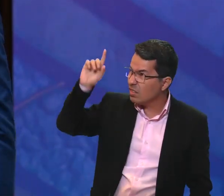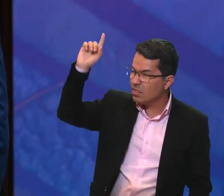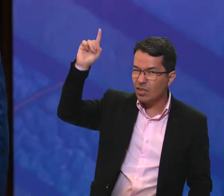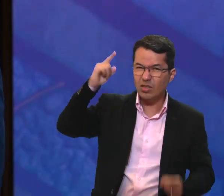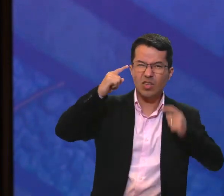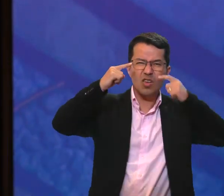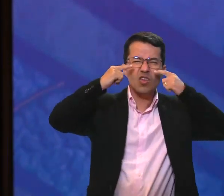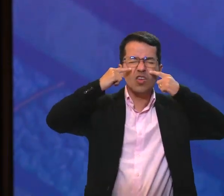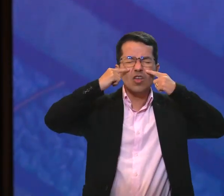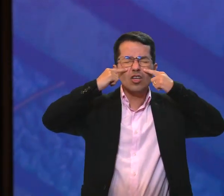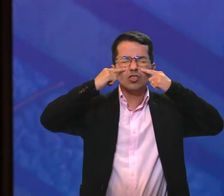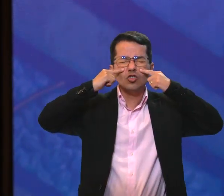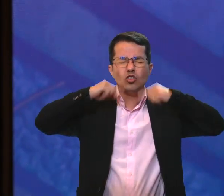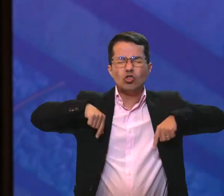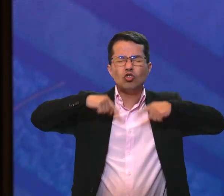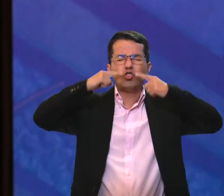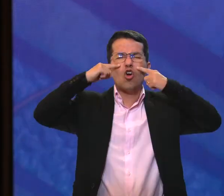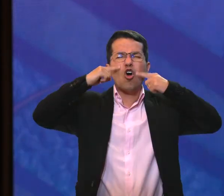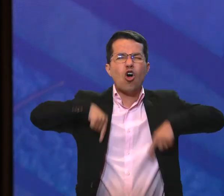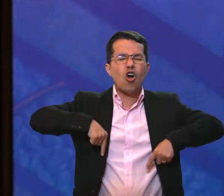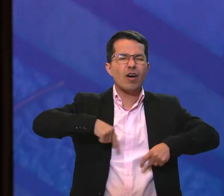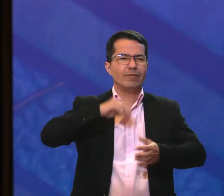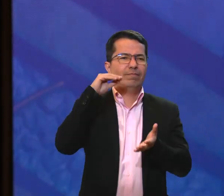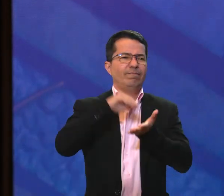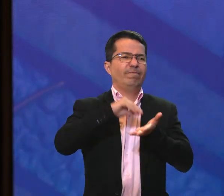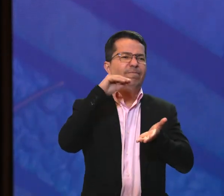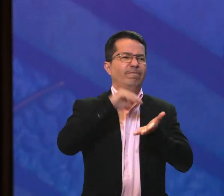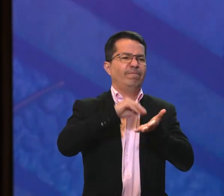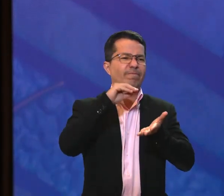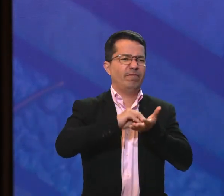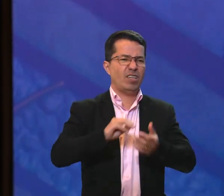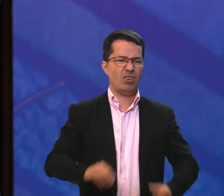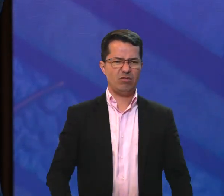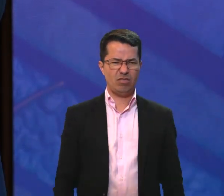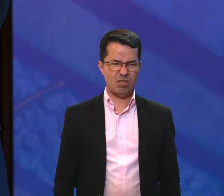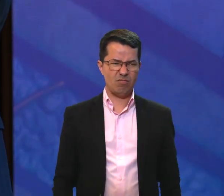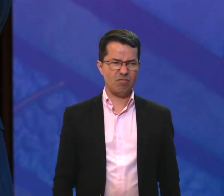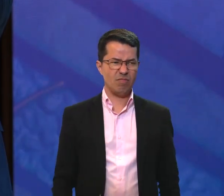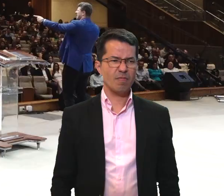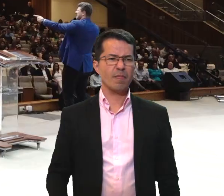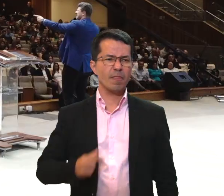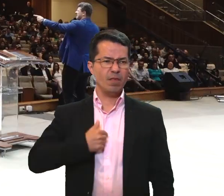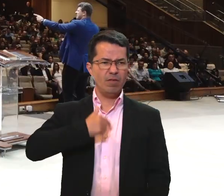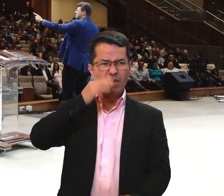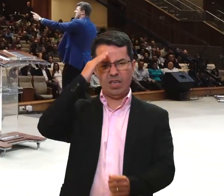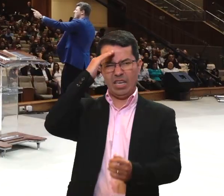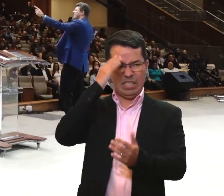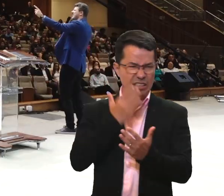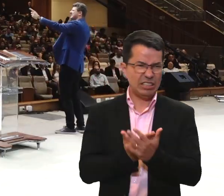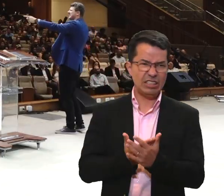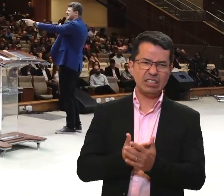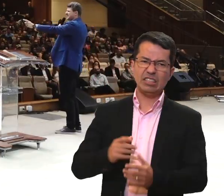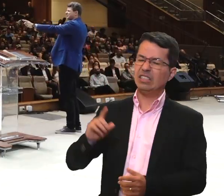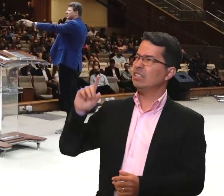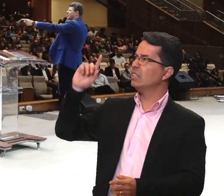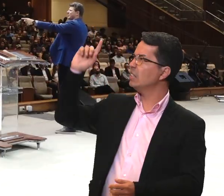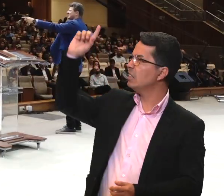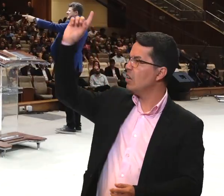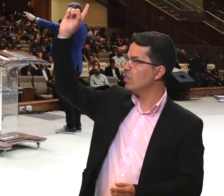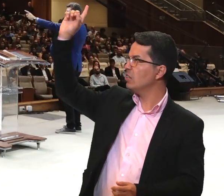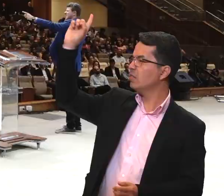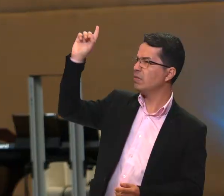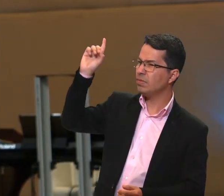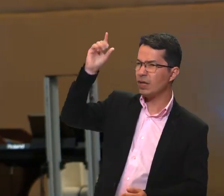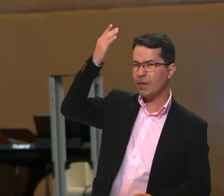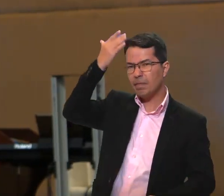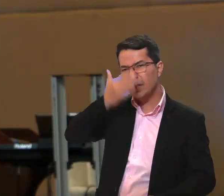a presença de Deus vai visitar sua casa. Ela vai visitar esta terra. O Senhor vai entrar nas escolas,